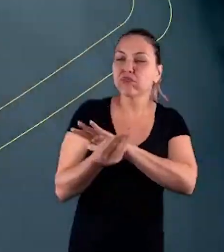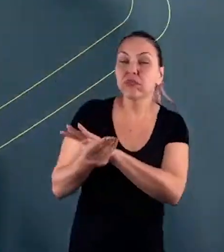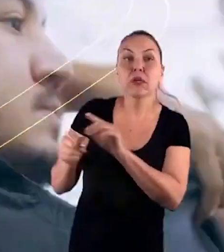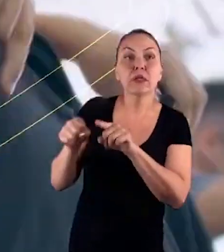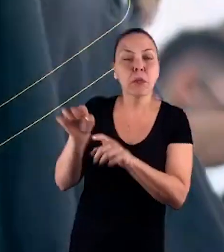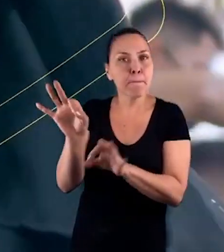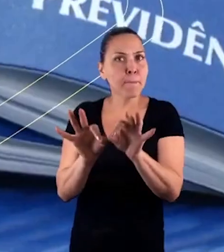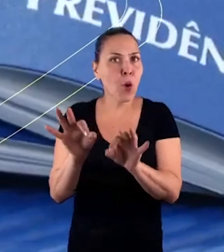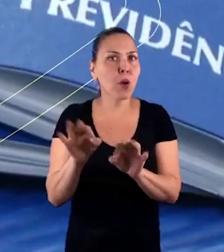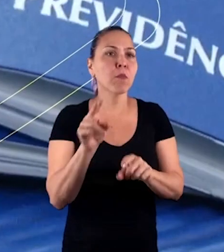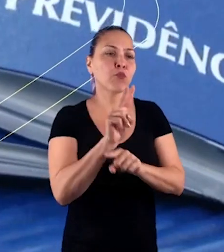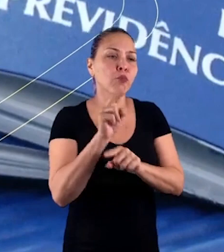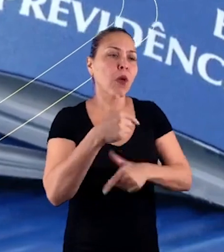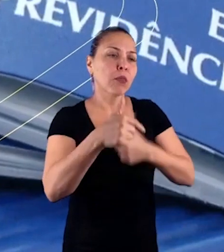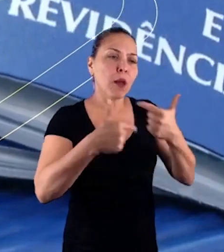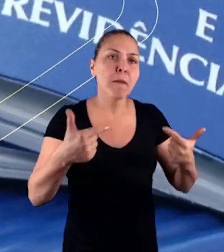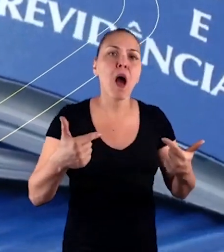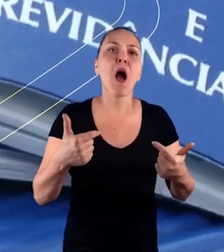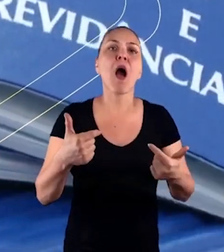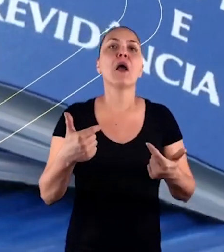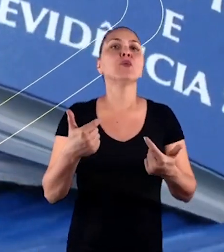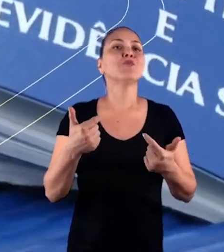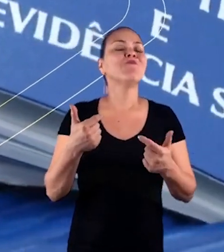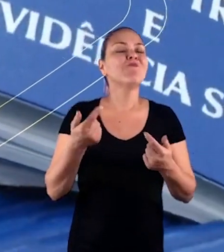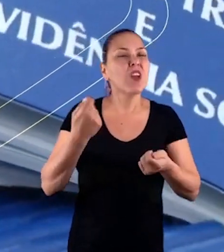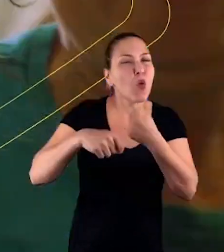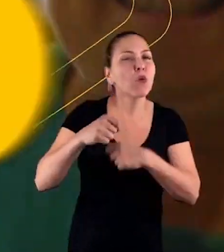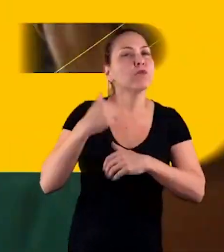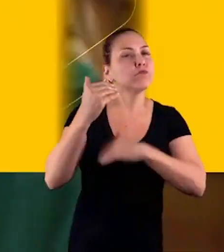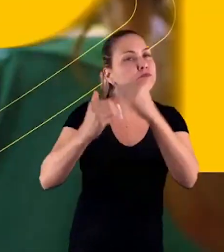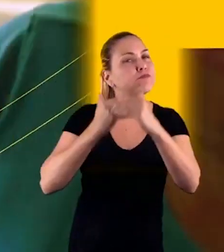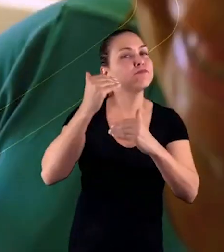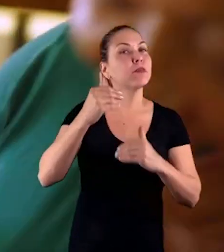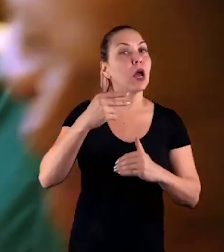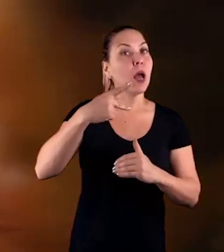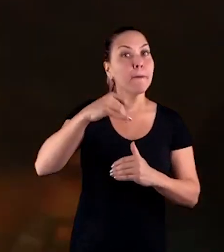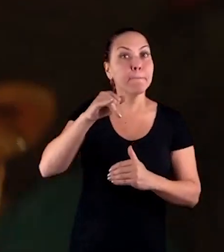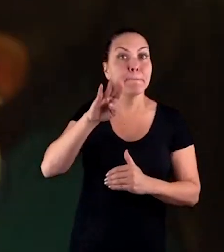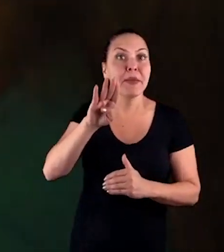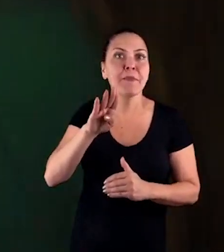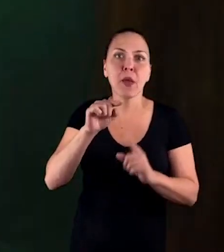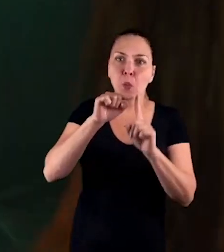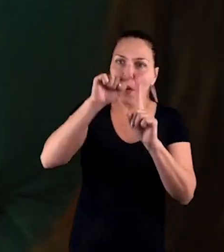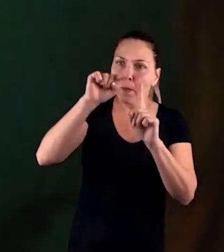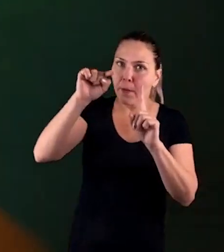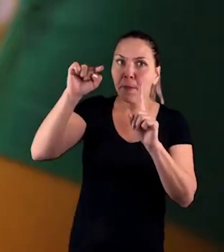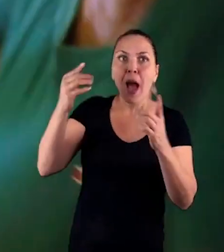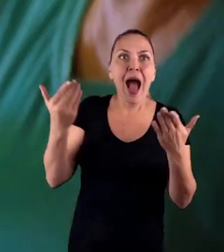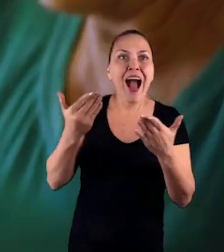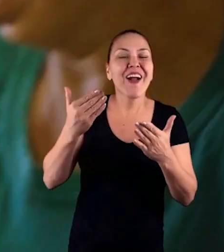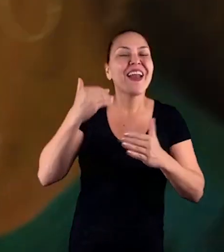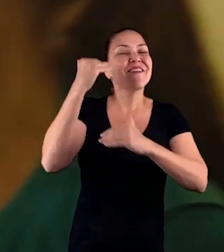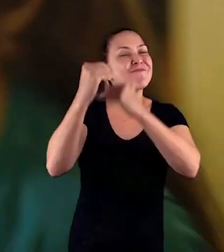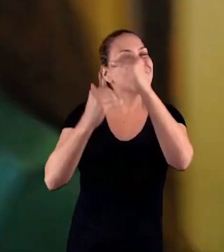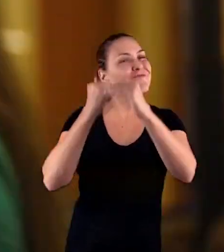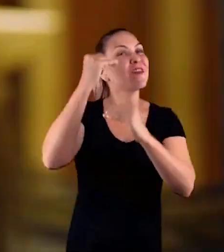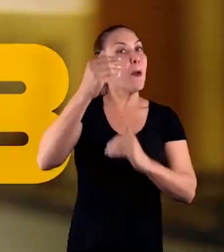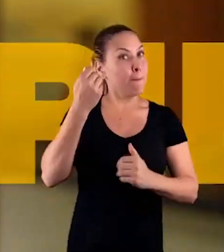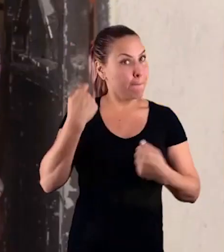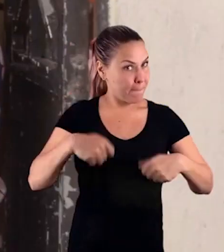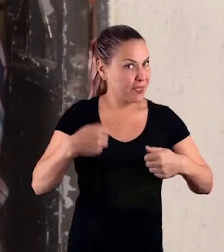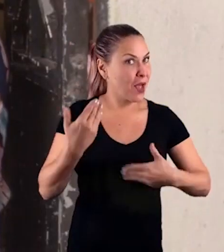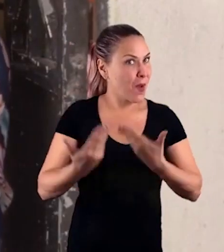fortalecendo programas para preservar empregos e não deixar a economia parar. O PIB subiu e agora é hora de continuar a